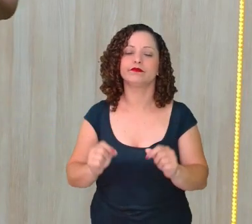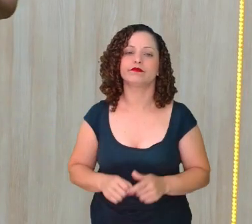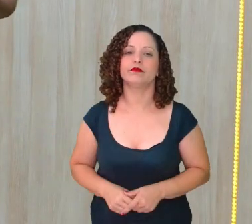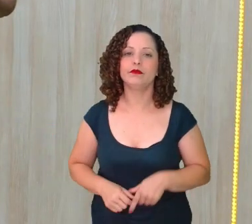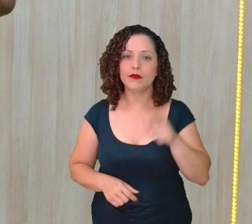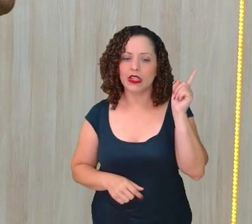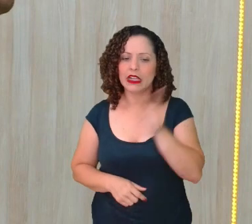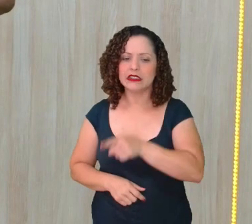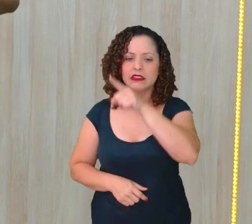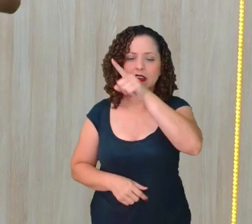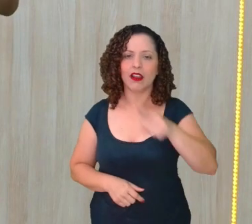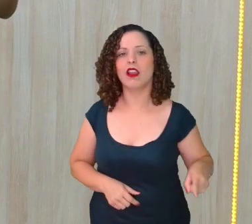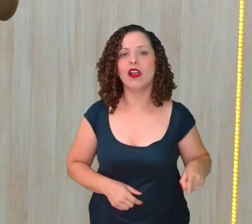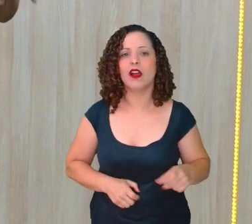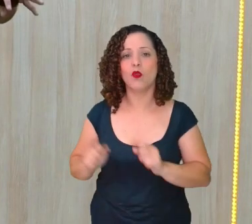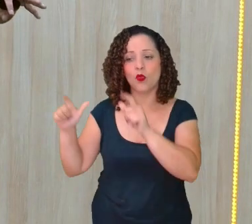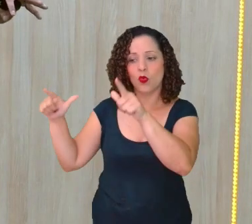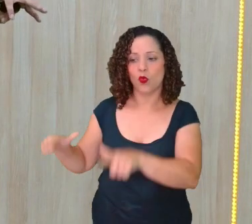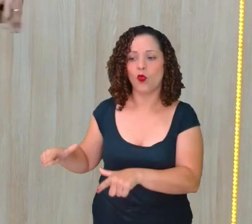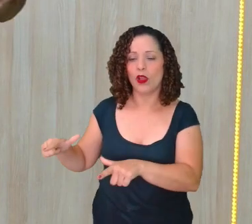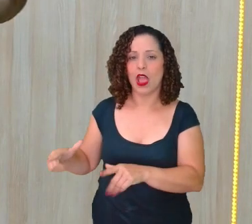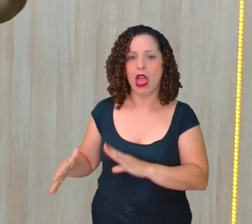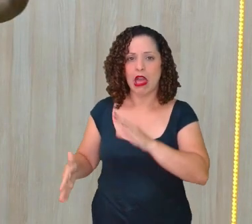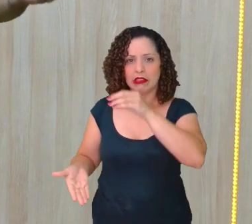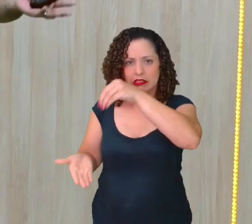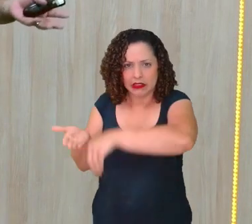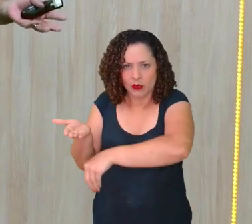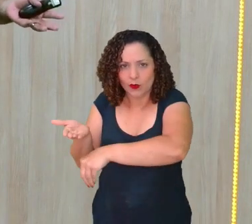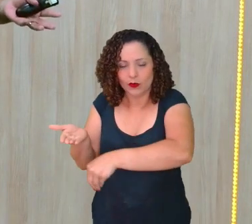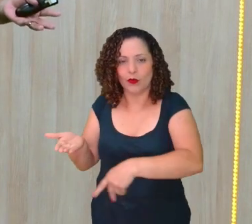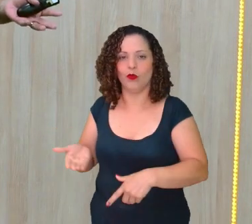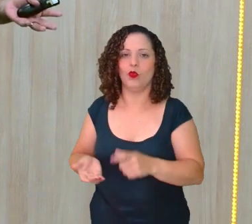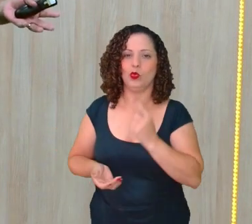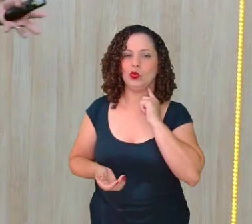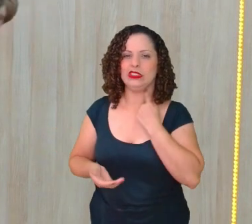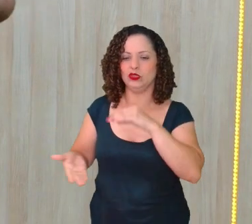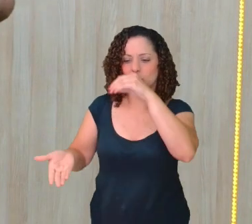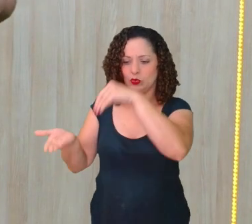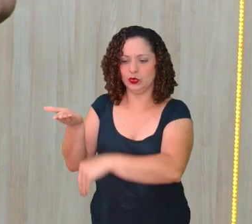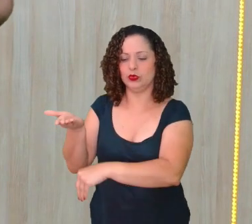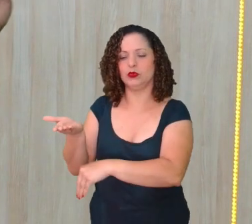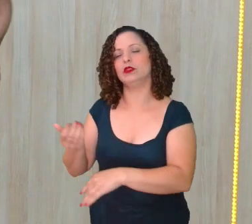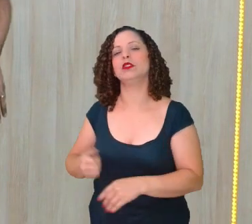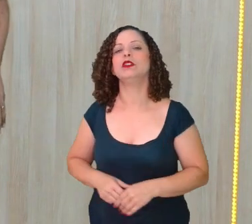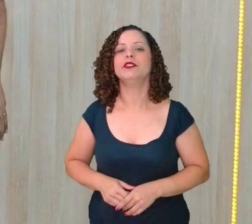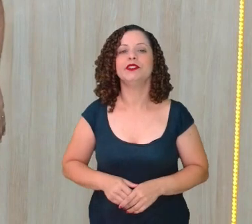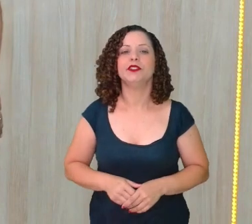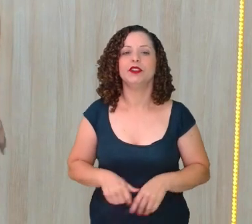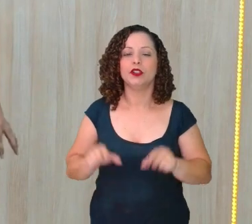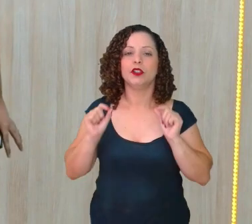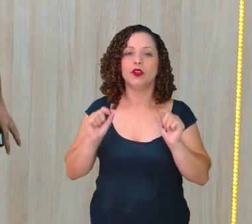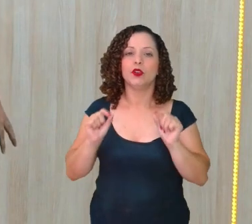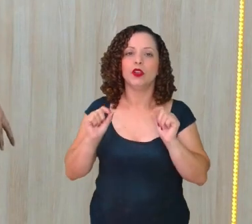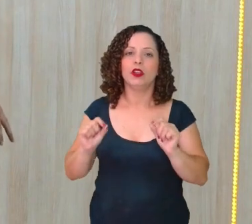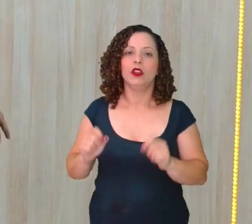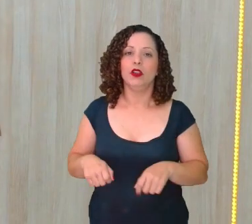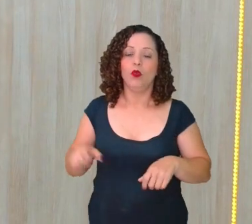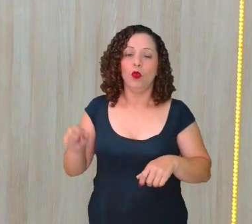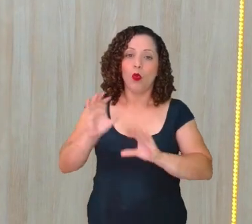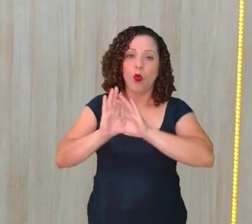os lixões. Como eu falei para vocês, tem aquele conceito de paisagem, né? E um deles é a gente, dentro do conceito de